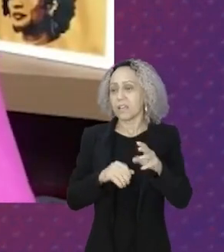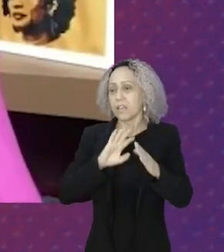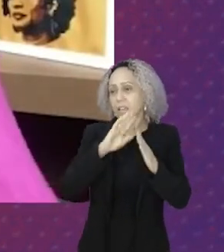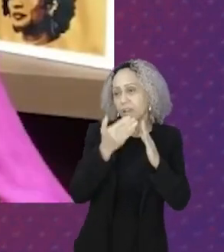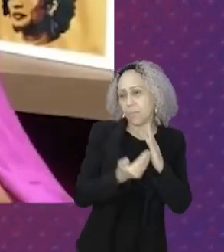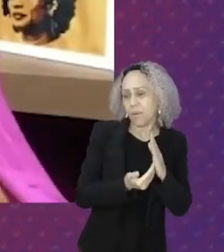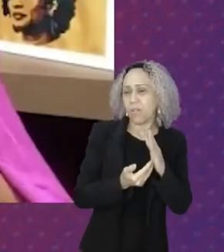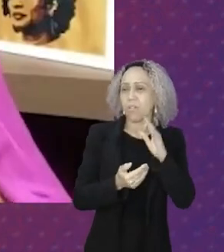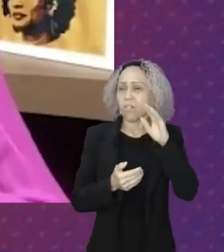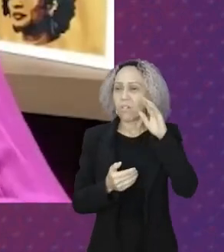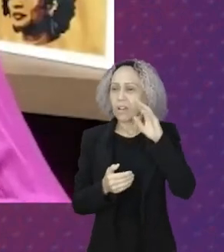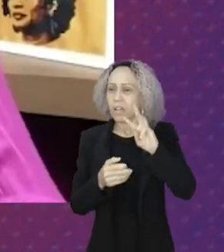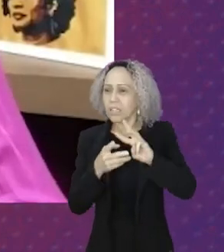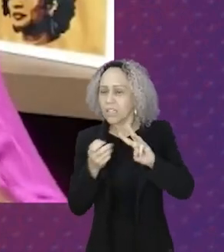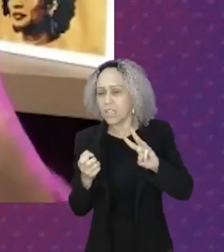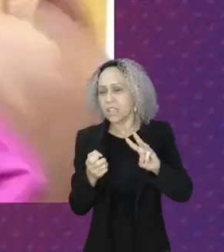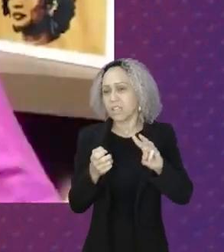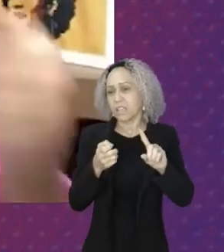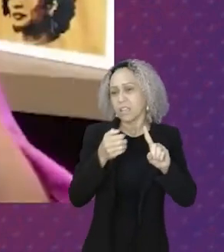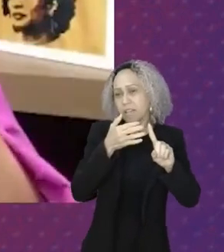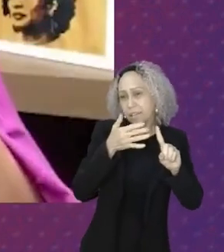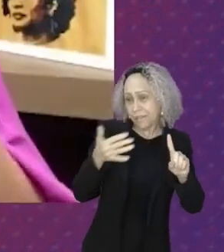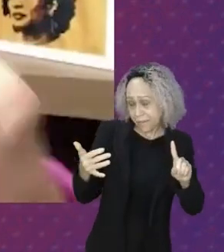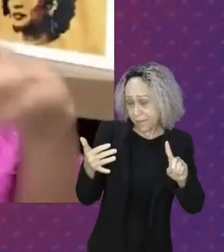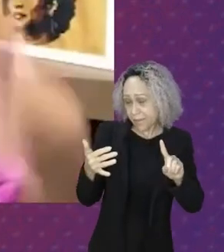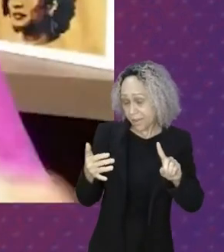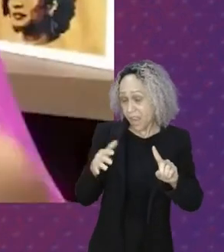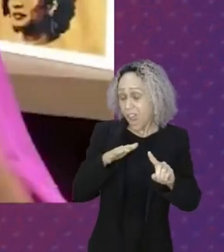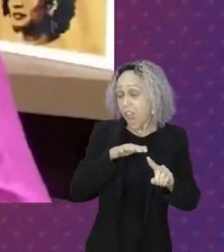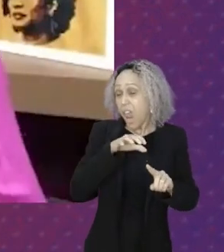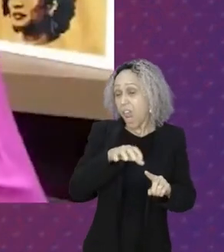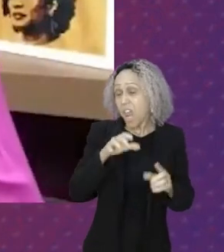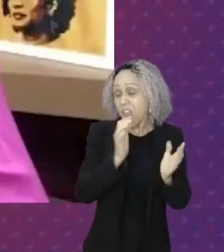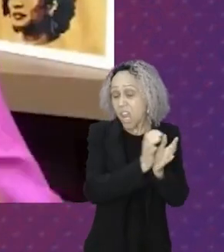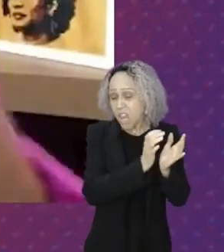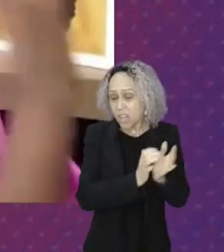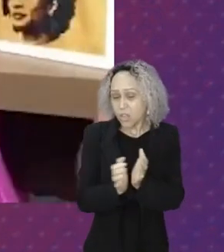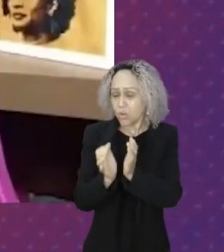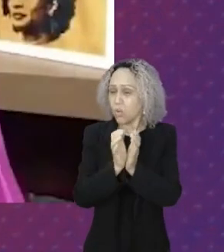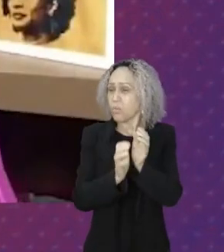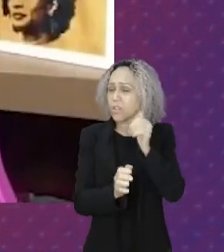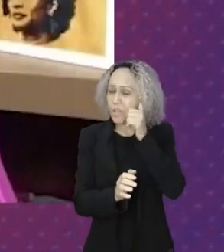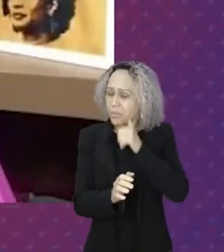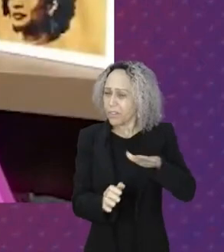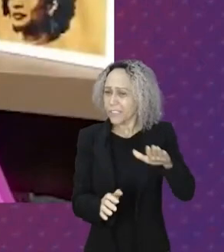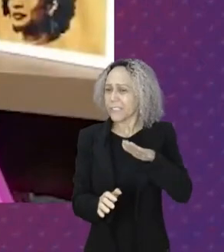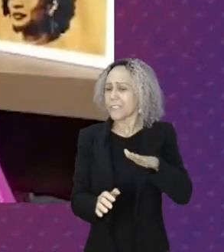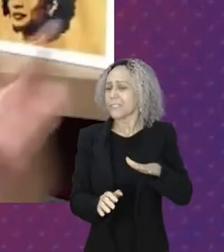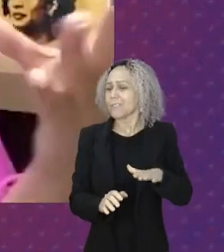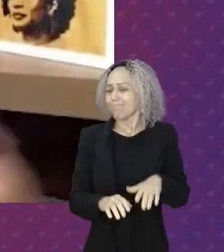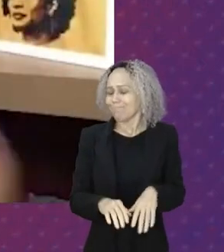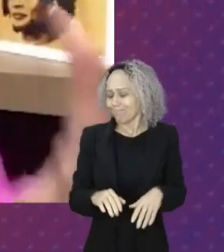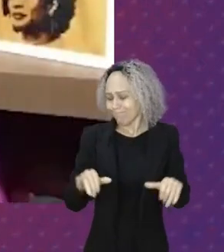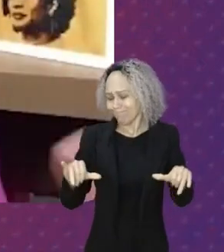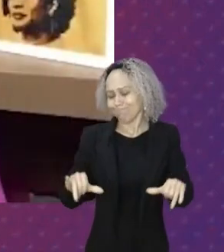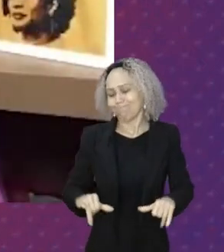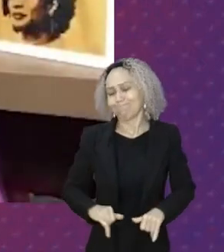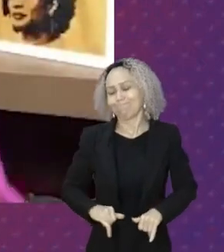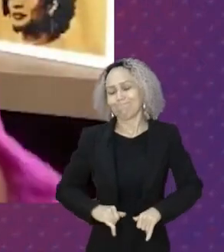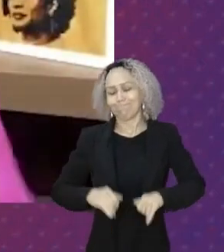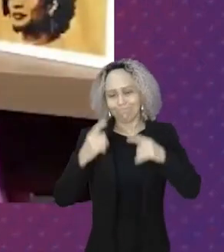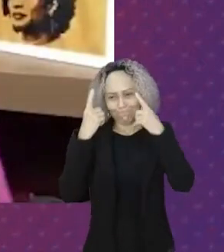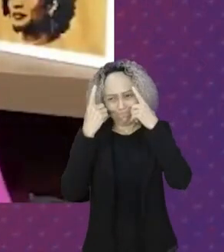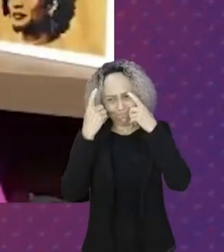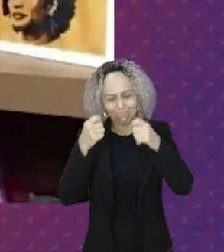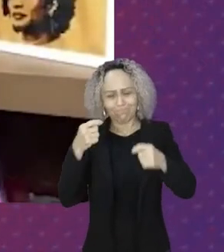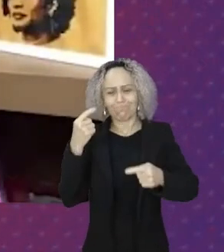LGBTQIA+, como eu estava falando há pouco tempo. Tanto que, recentemente, um grupo de parlamentares passa a viver